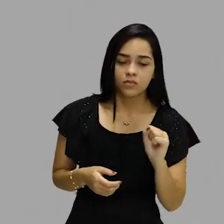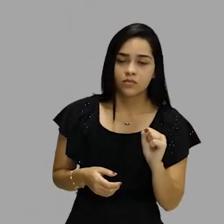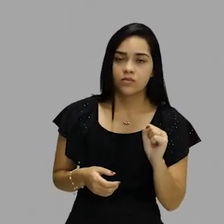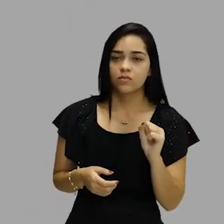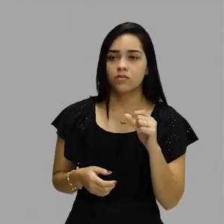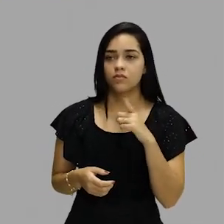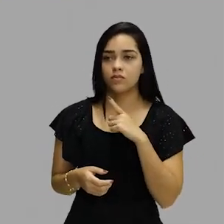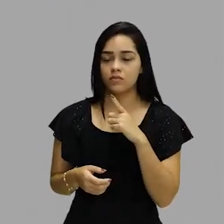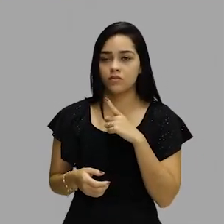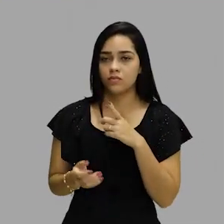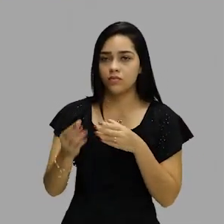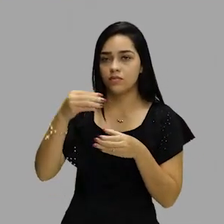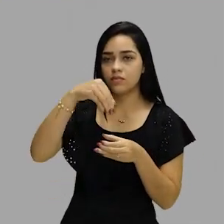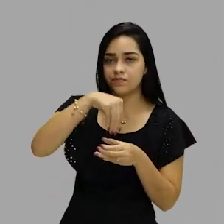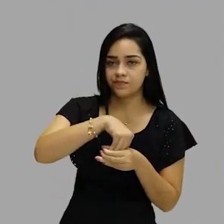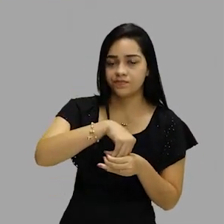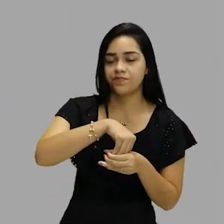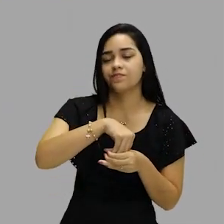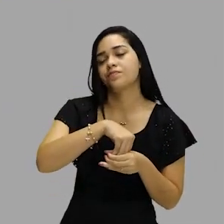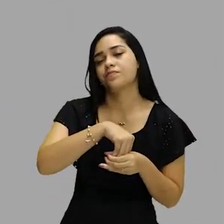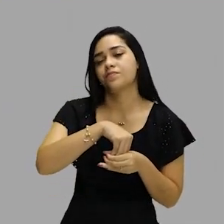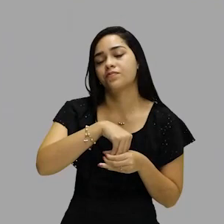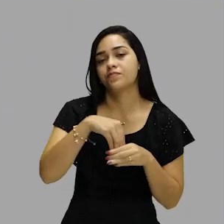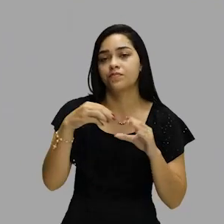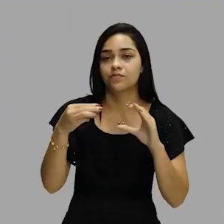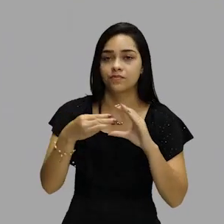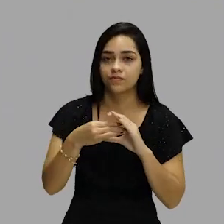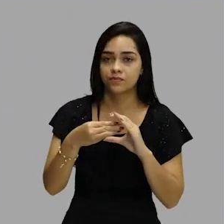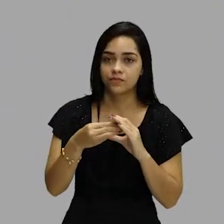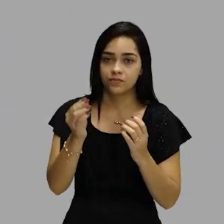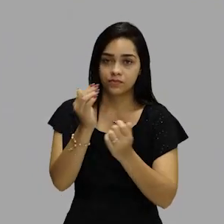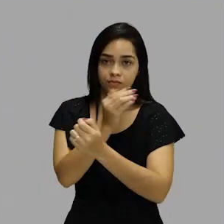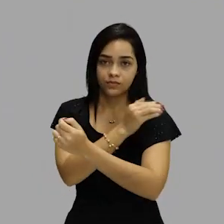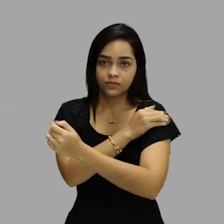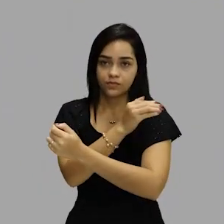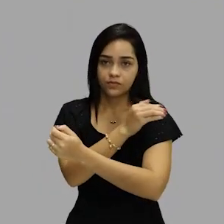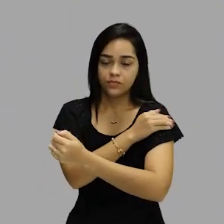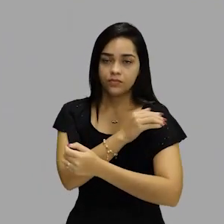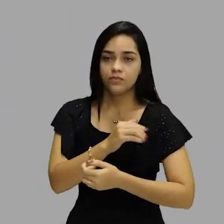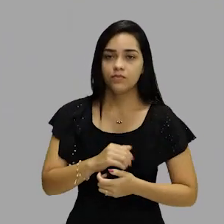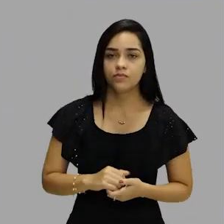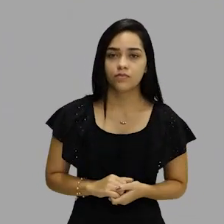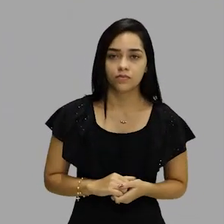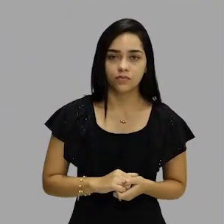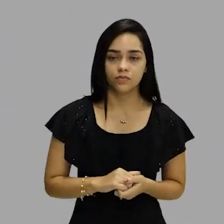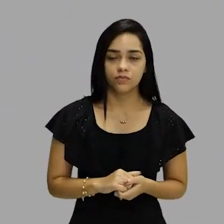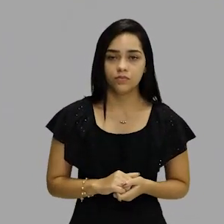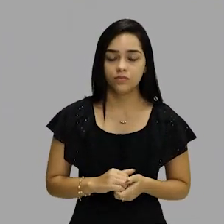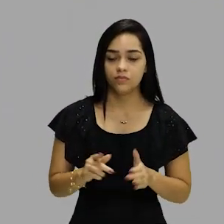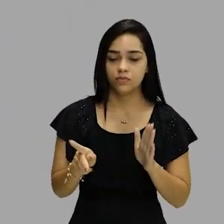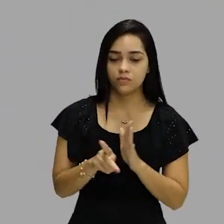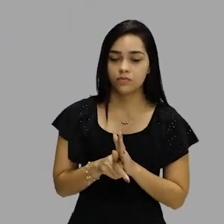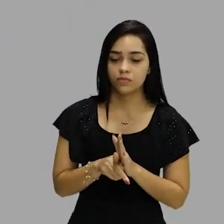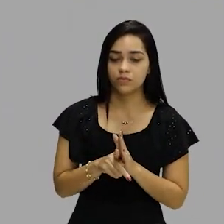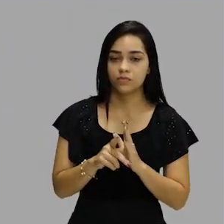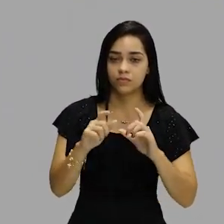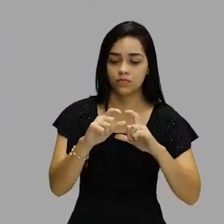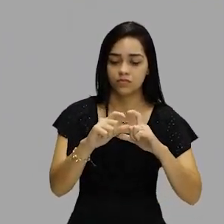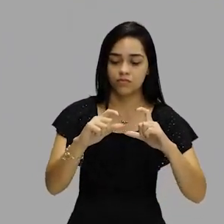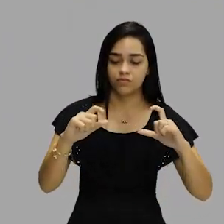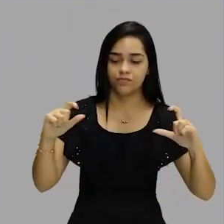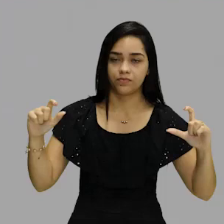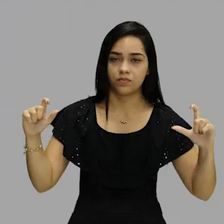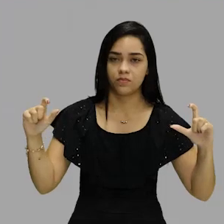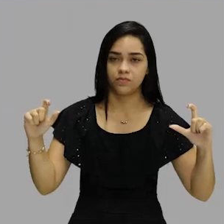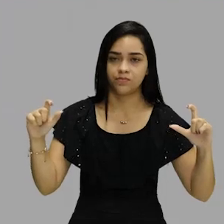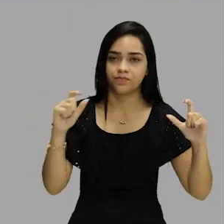fibrilas que estão dentro dessas células musculares aqui, ok? São filamentos de